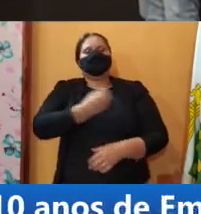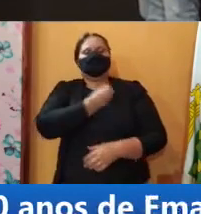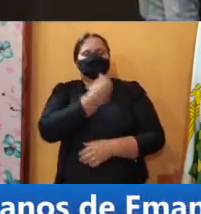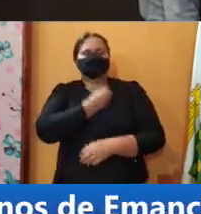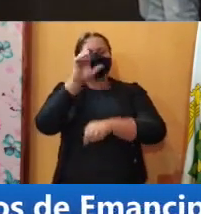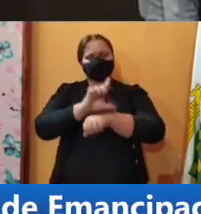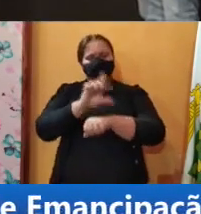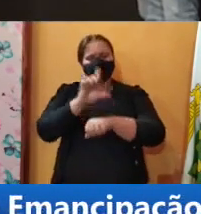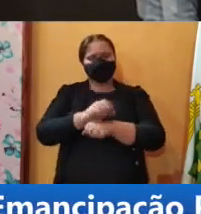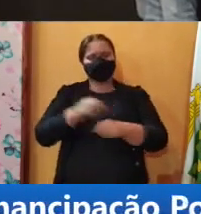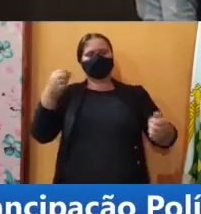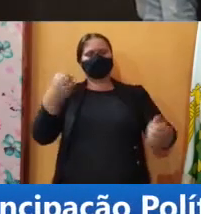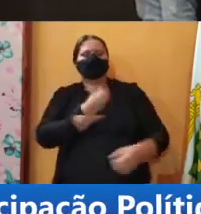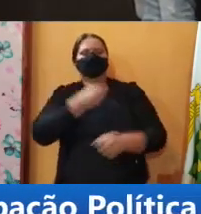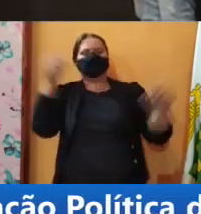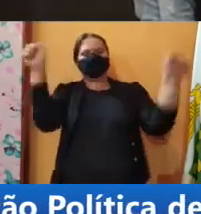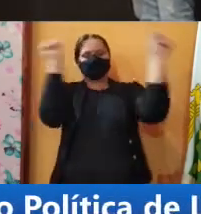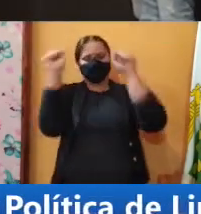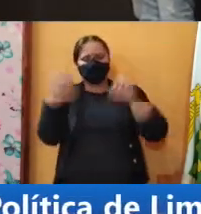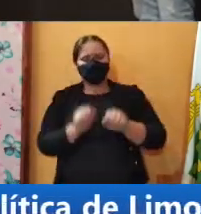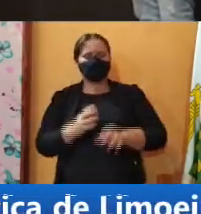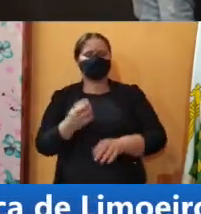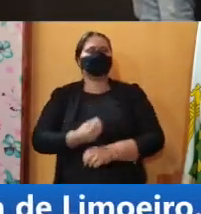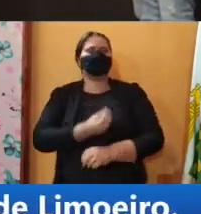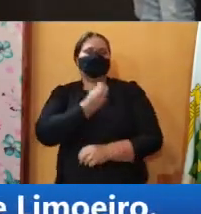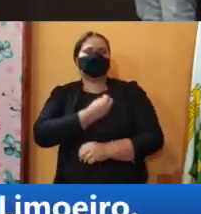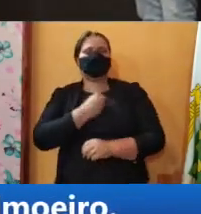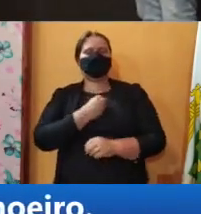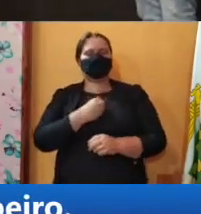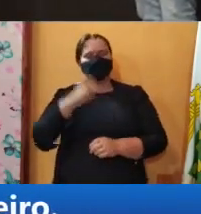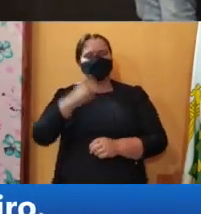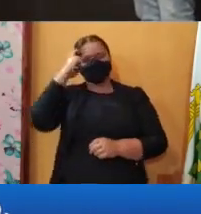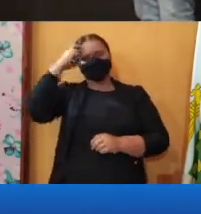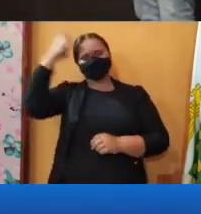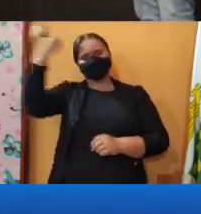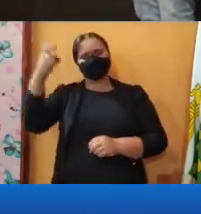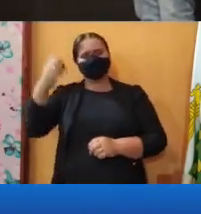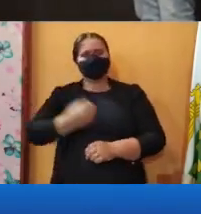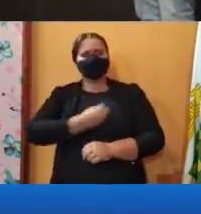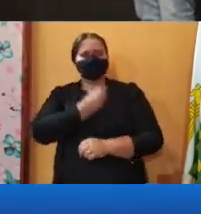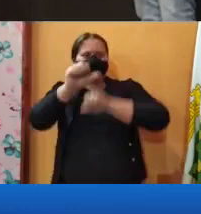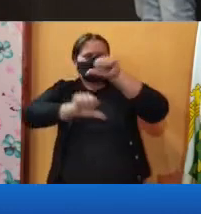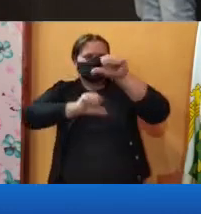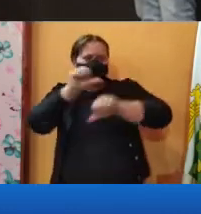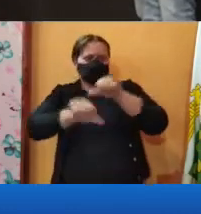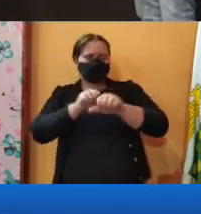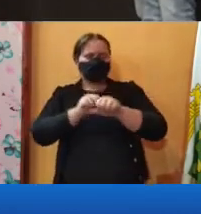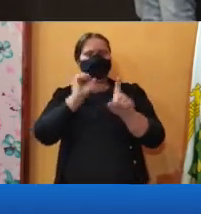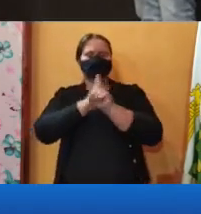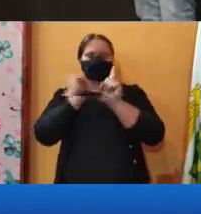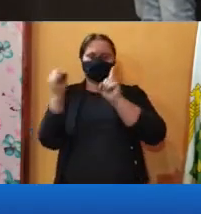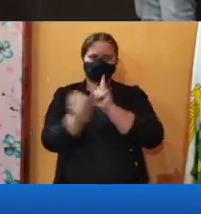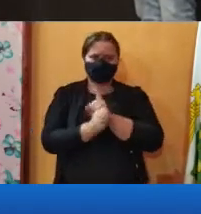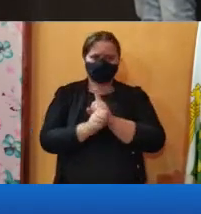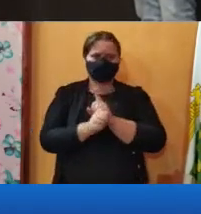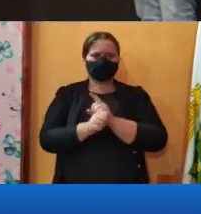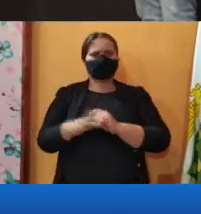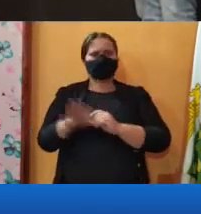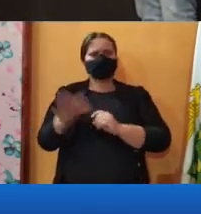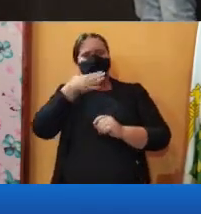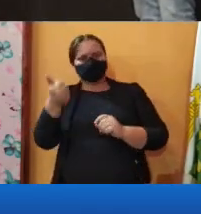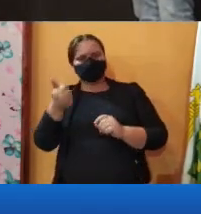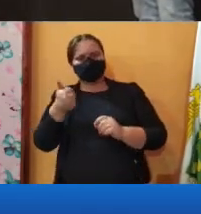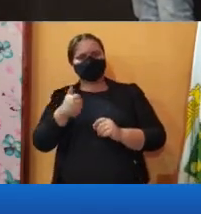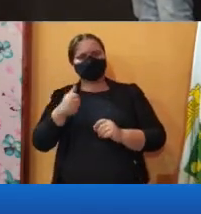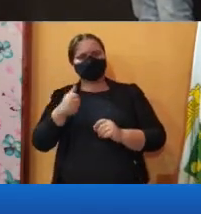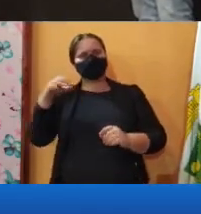a arte, viva a cultura. A cultura transforma, a arte faz com que a gente possa viver de uma maneira muito